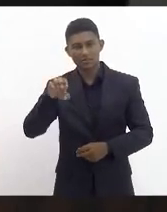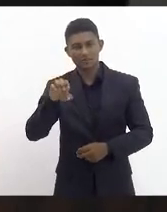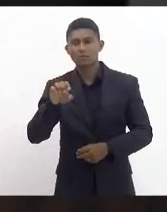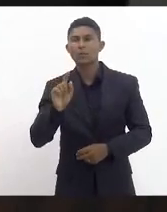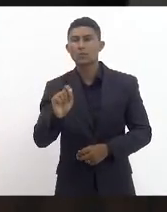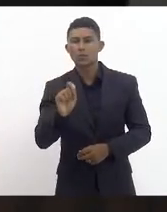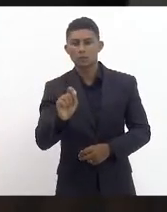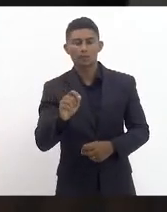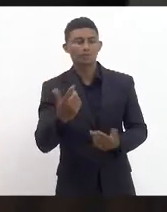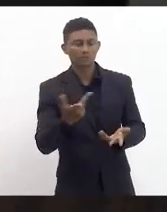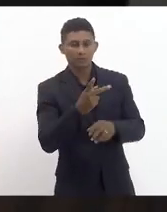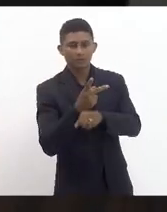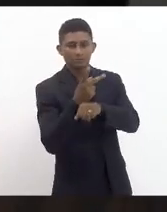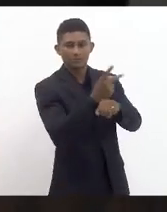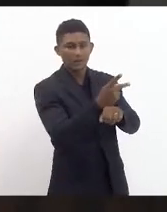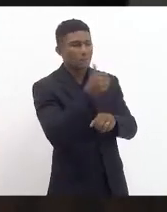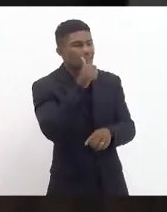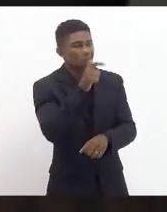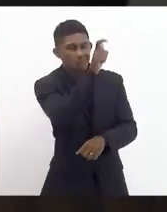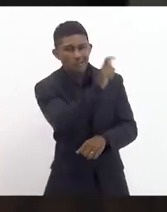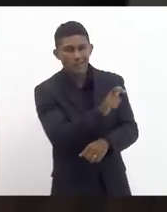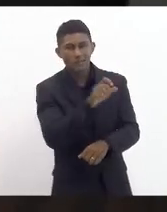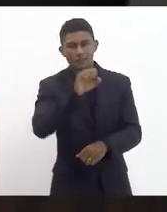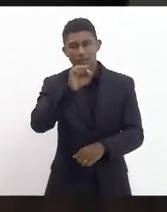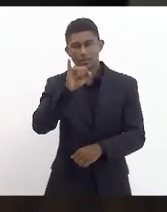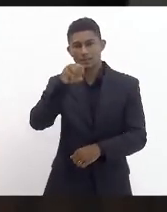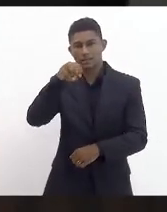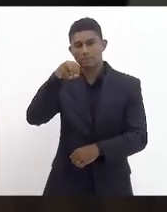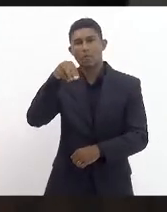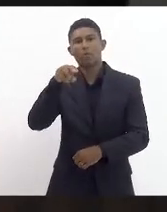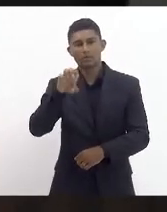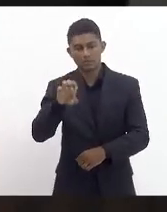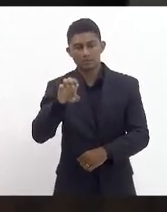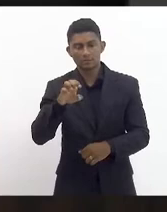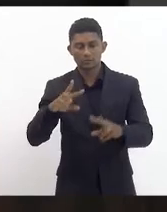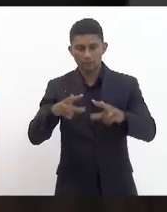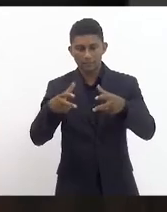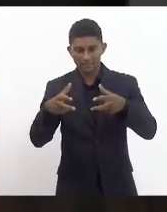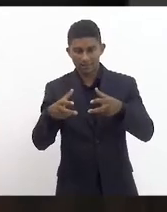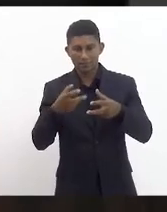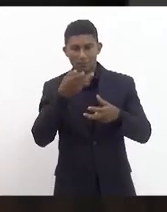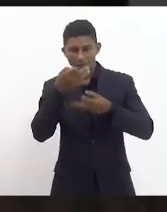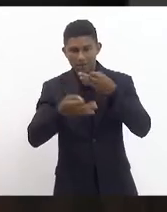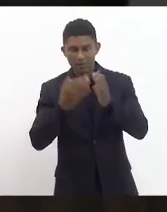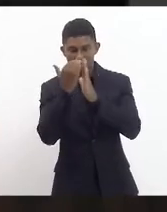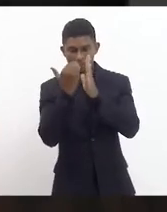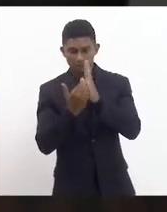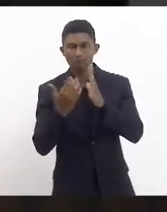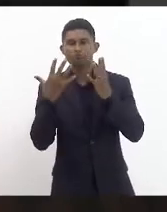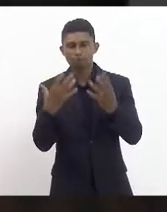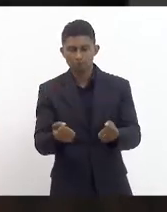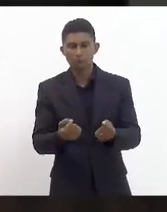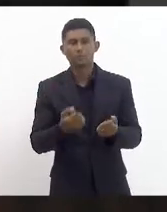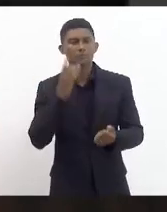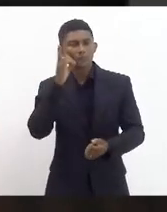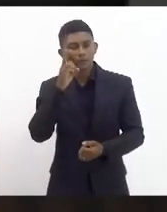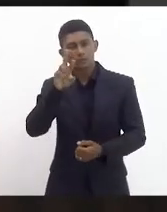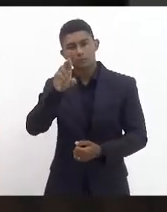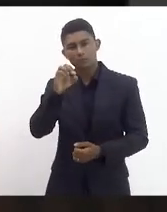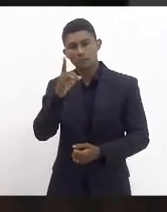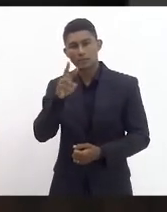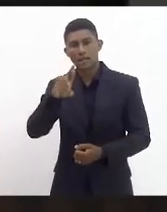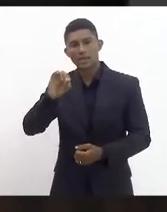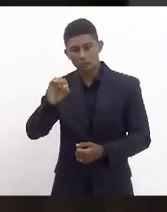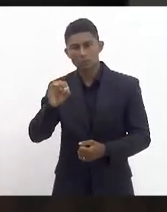ilustríssima enfermeira Simone Martins Reimbold, parecida da Comissão de Normas Internas e Proporções Externas, favorável, deputado Rodrigo Amorim.